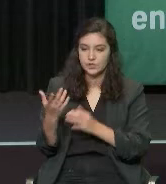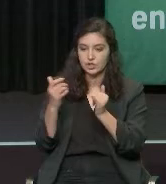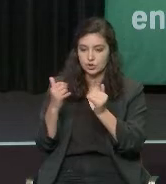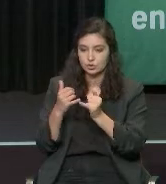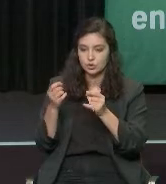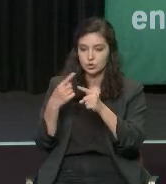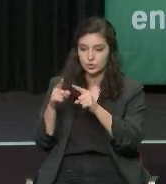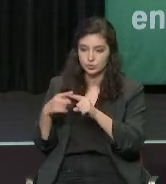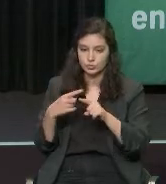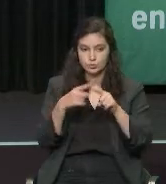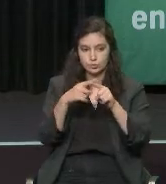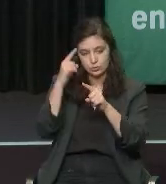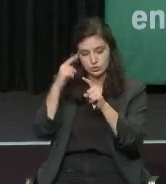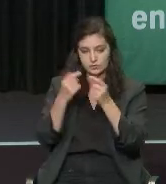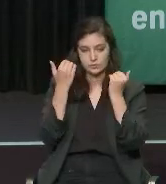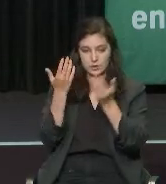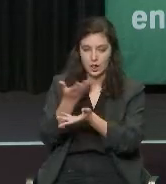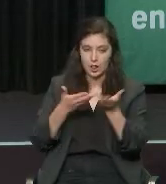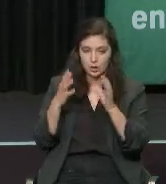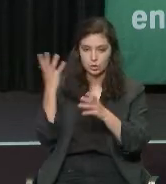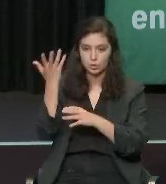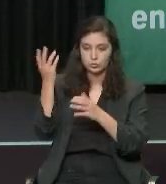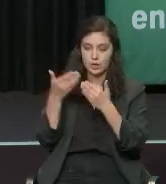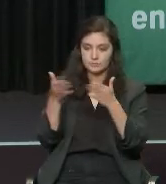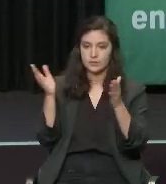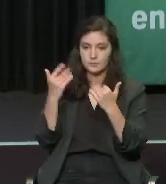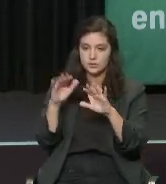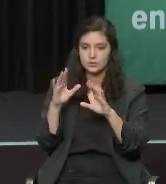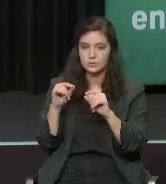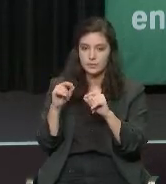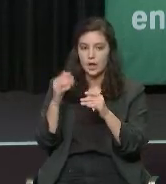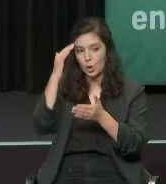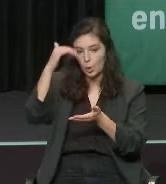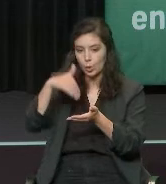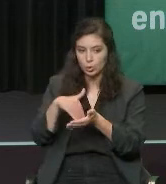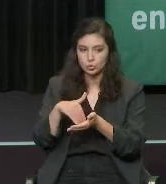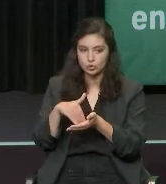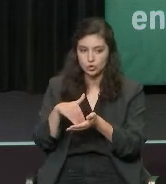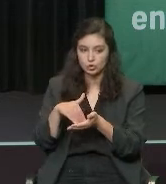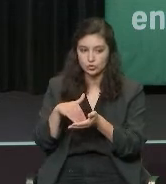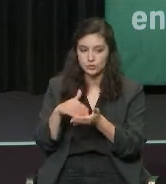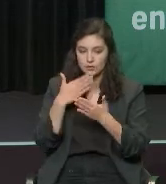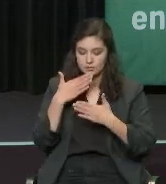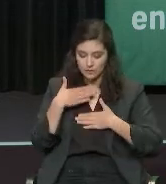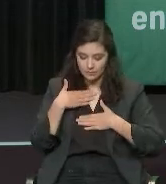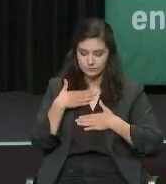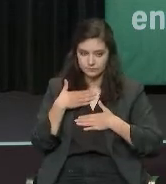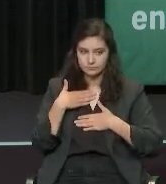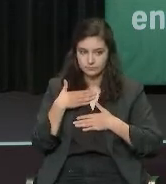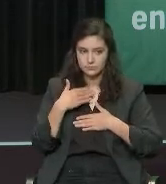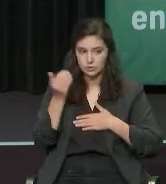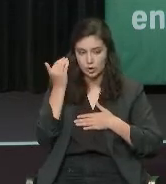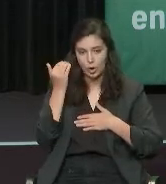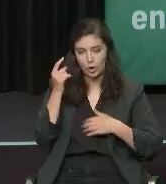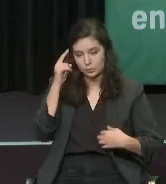instituições, para os dados serem partilhados, uma cultura aberta, não só os dados serem partilhados, mas também as conclusões que dali saem daqueles dados possam